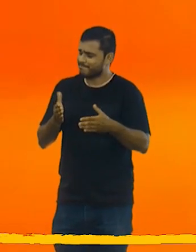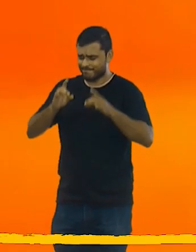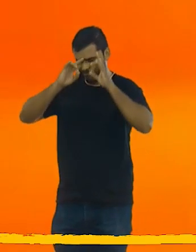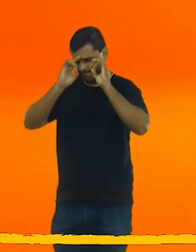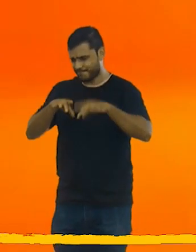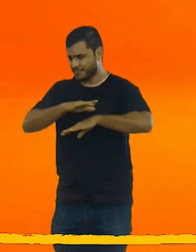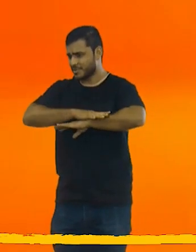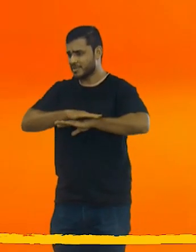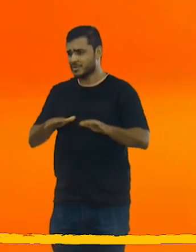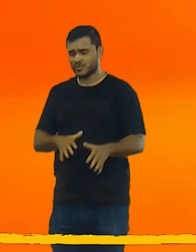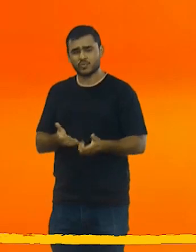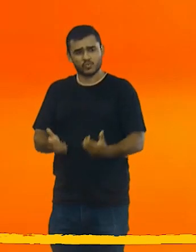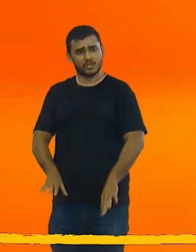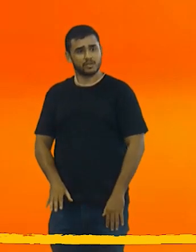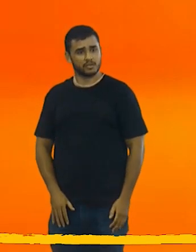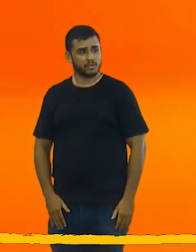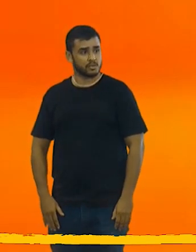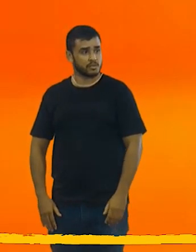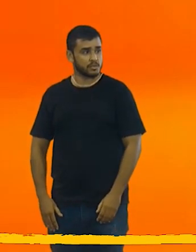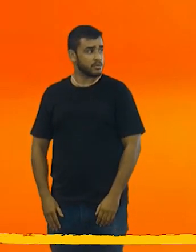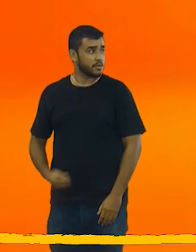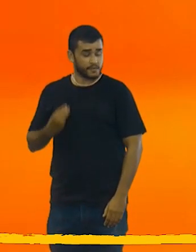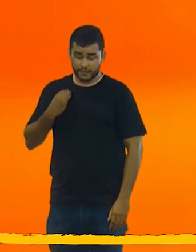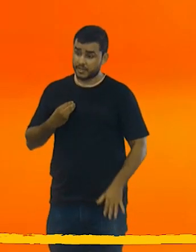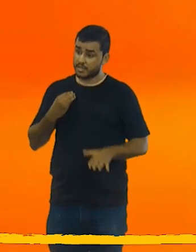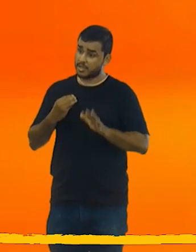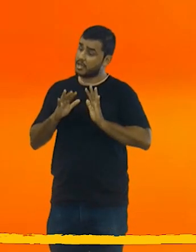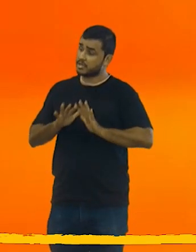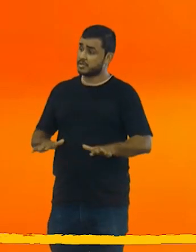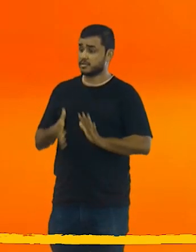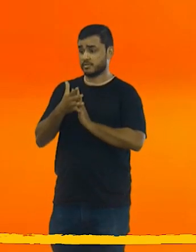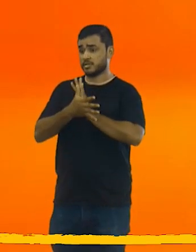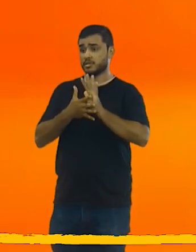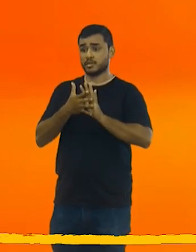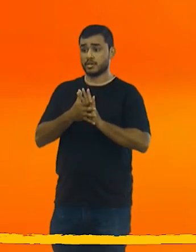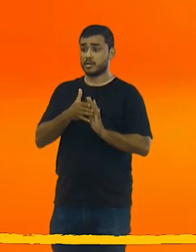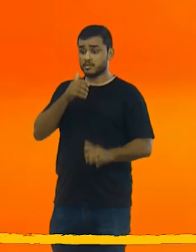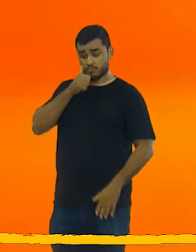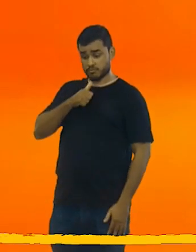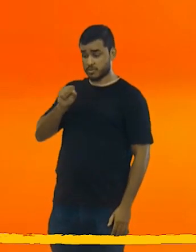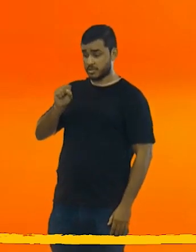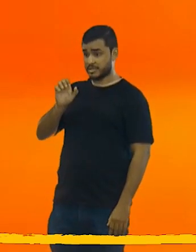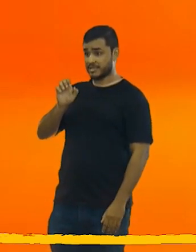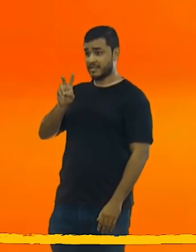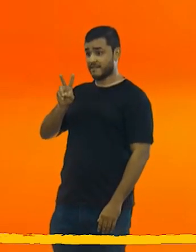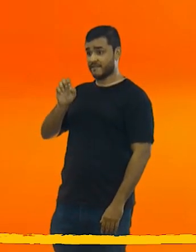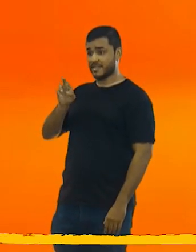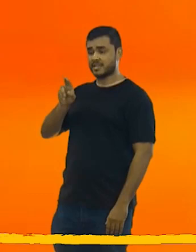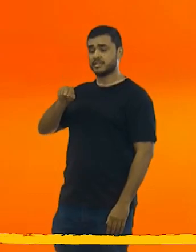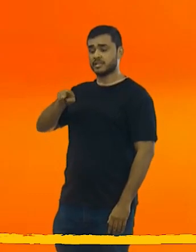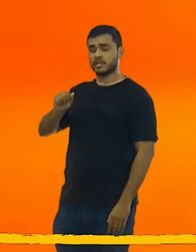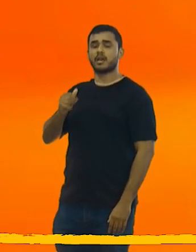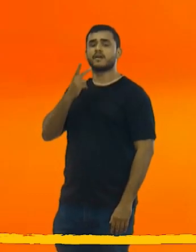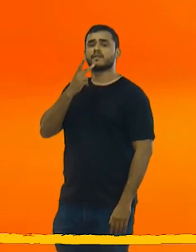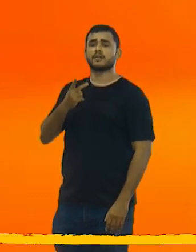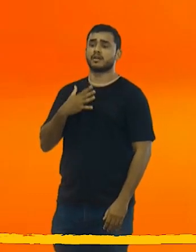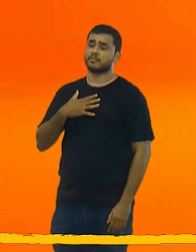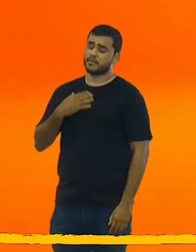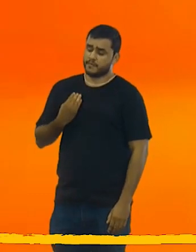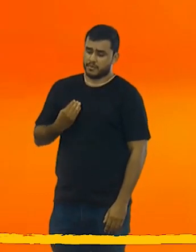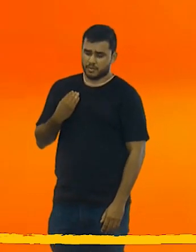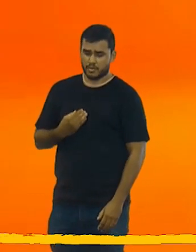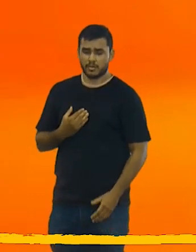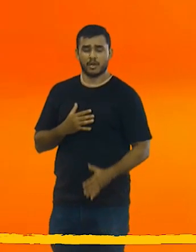melhor resposta que o espetáculo da vida. Vê-la desfiar seu fio, que também se